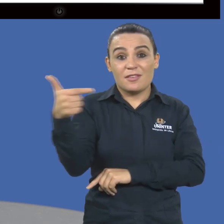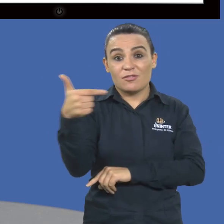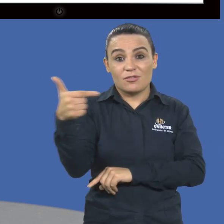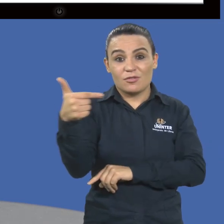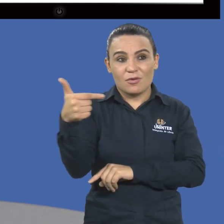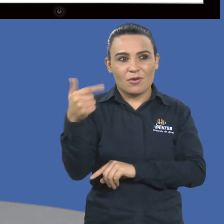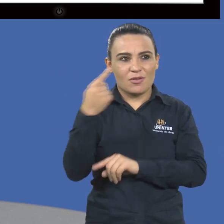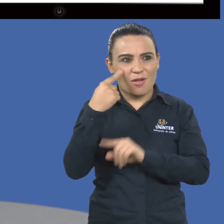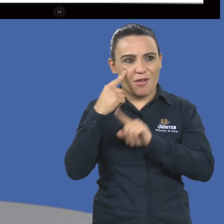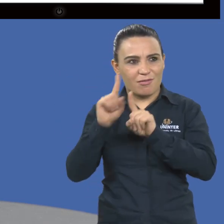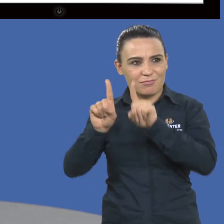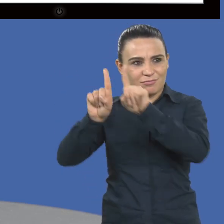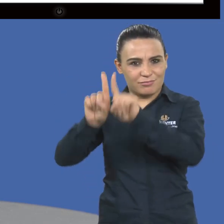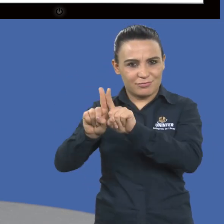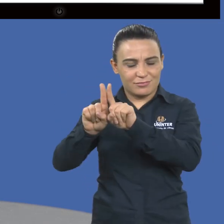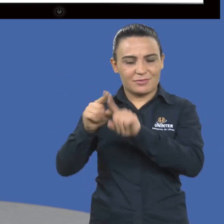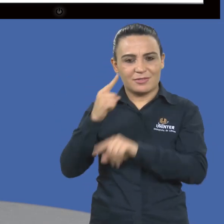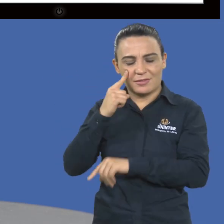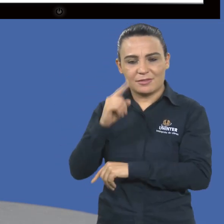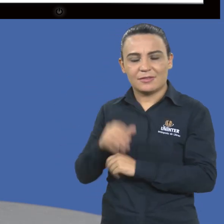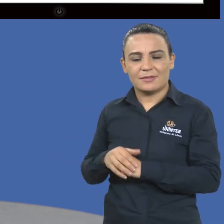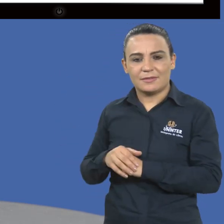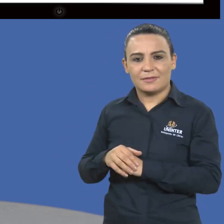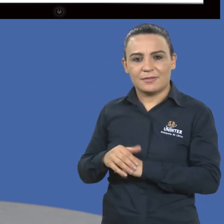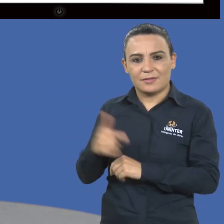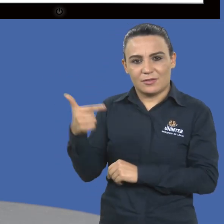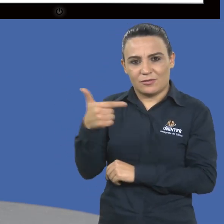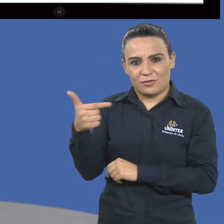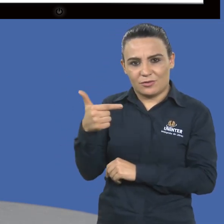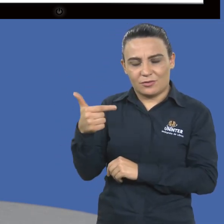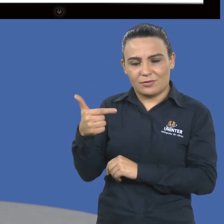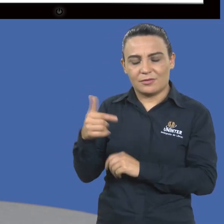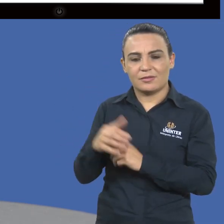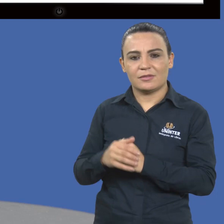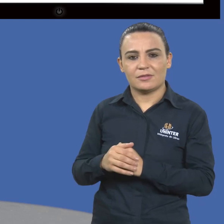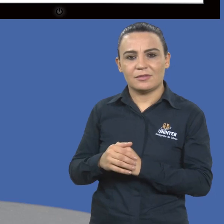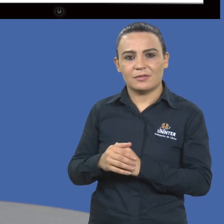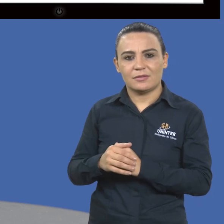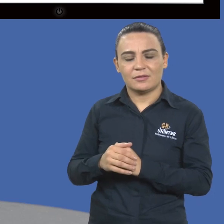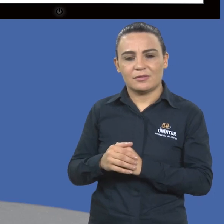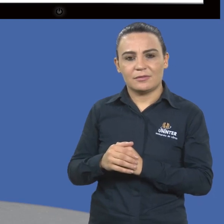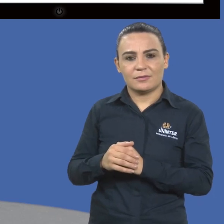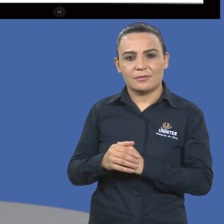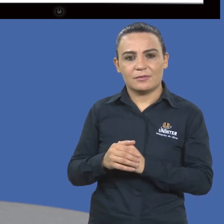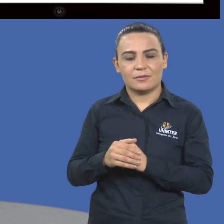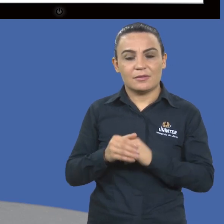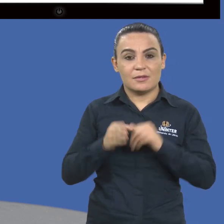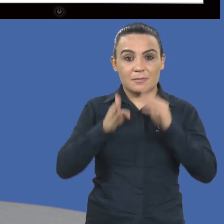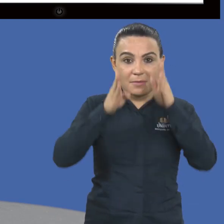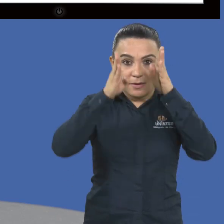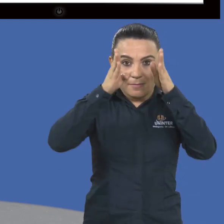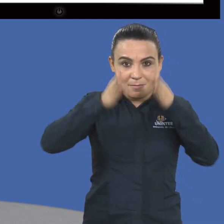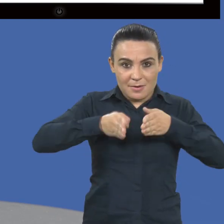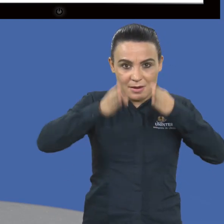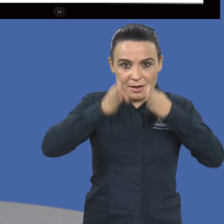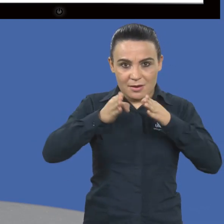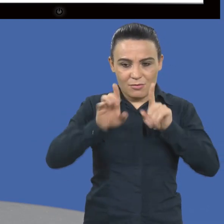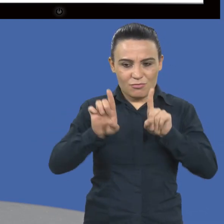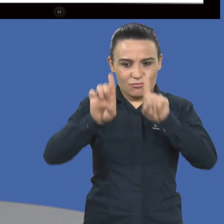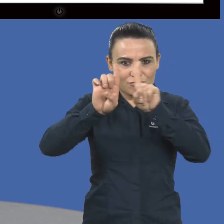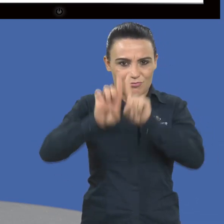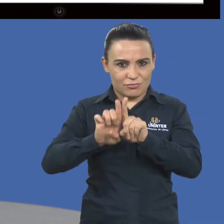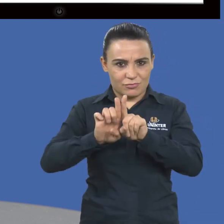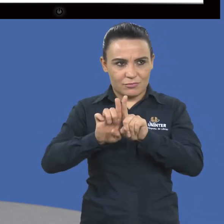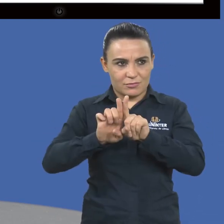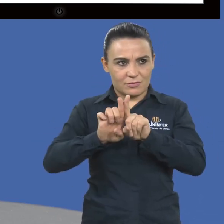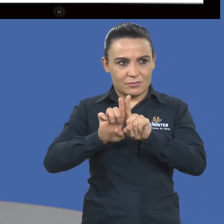par 22, eu vou ver que um deles, o que está no meio